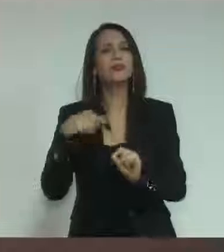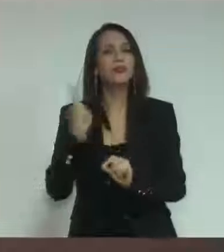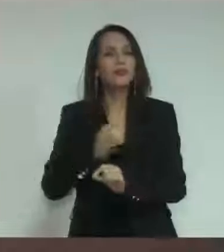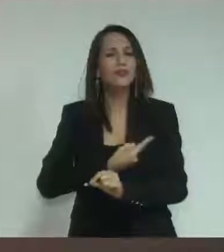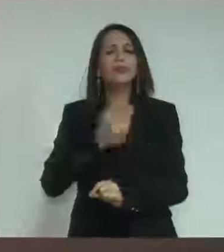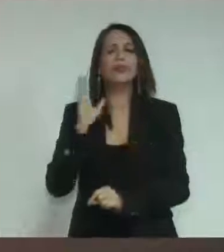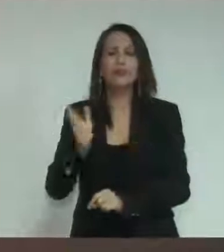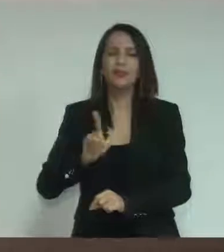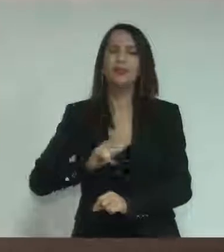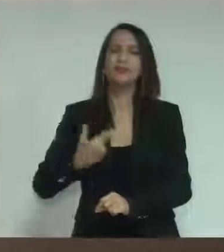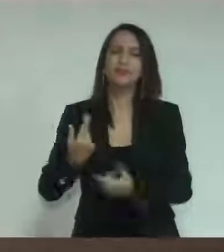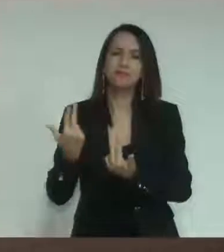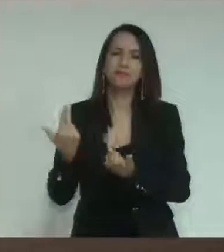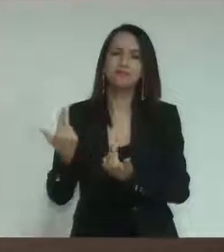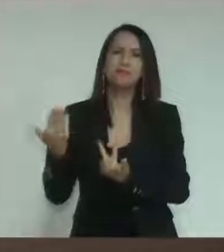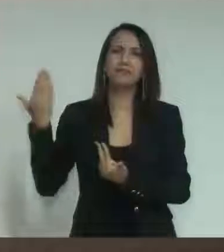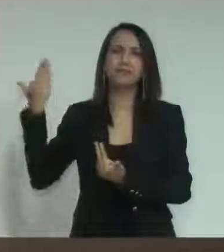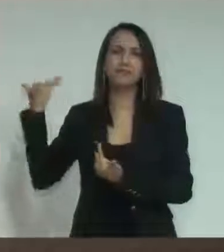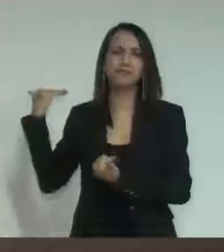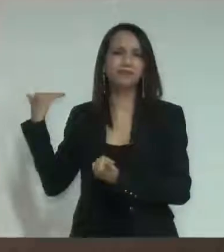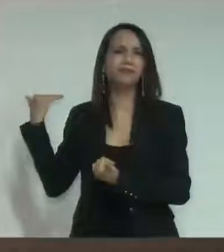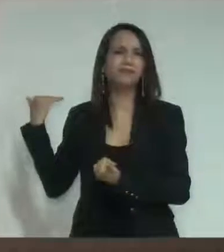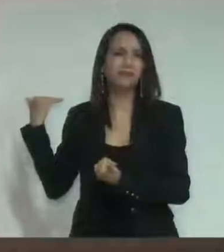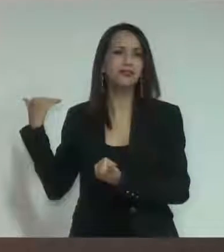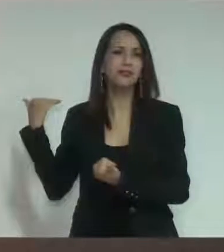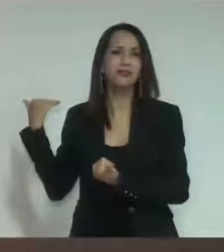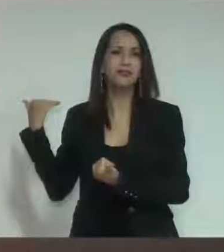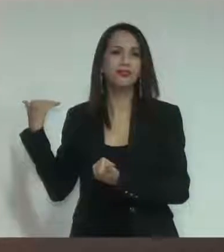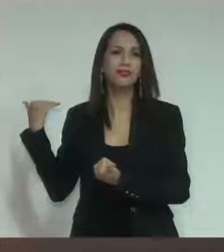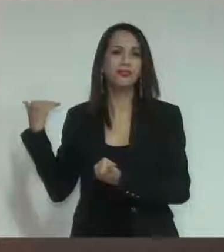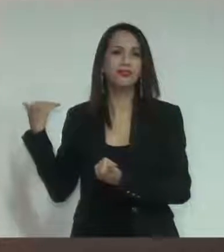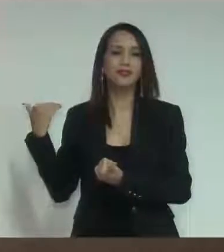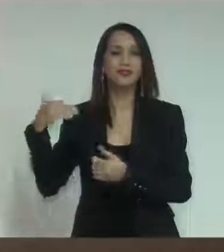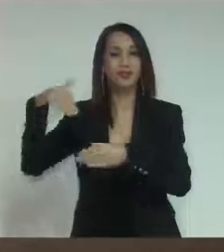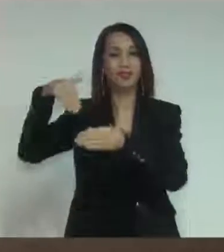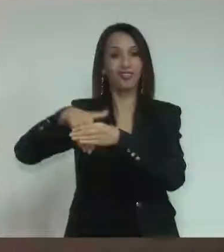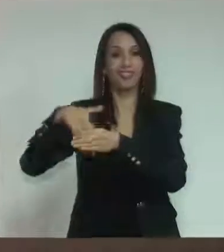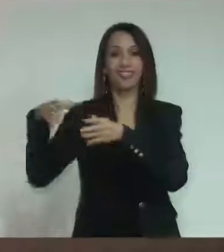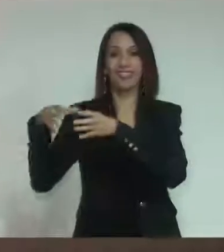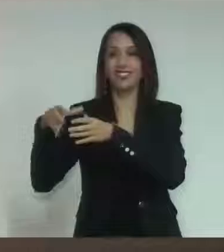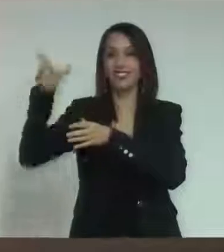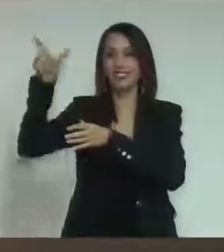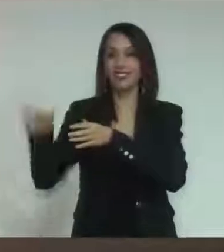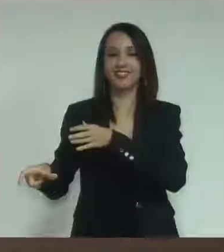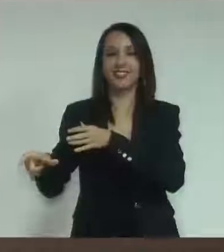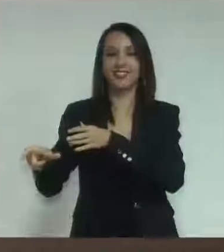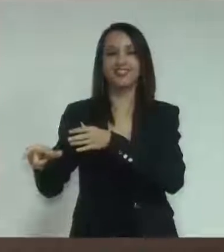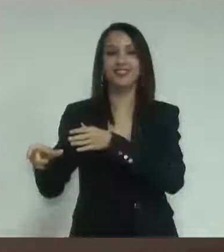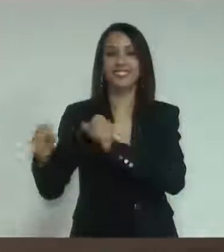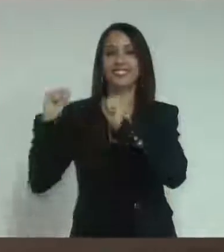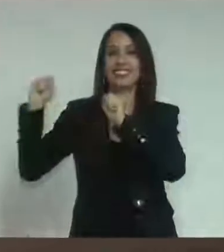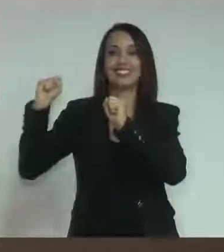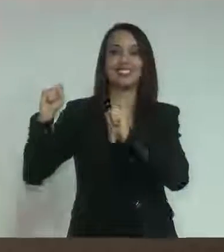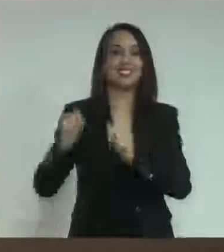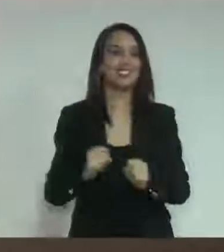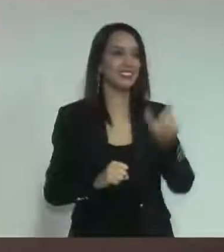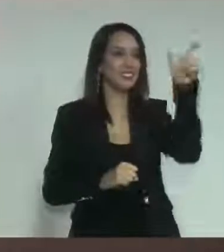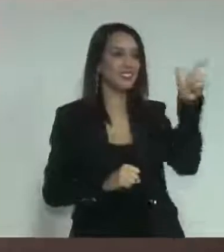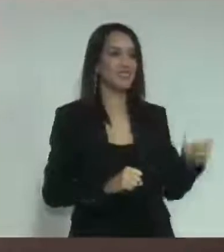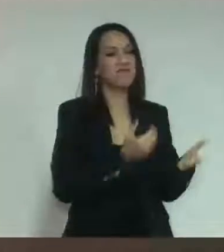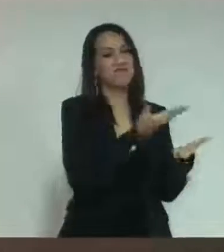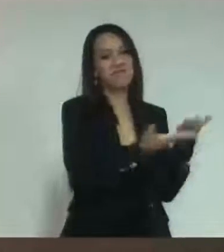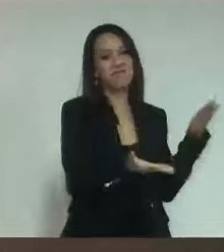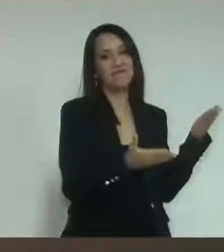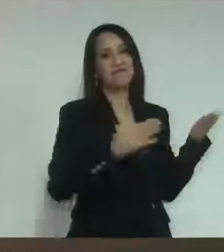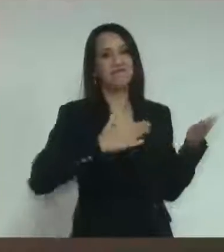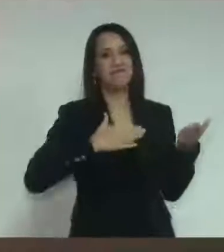passamos por isso, não é? Muitas vezes o seu candidato ganha uma eleição, o seu candidato perde uma eleição, não é? Eu já concorri à